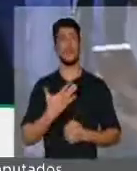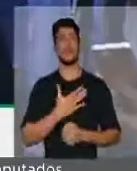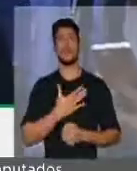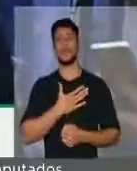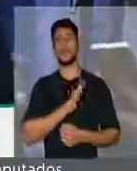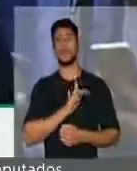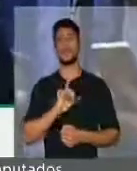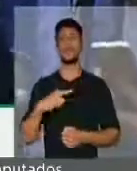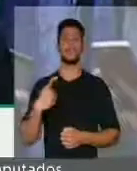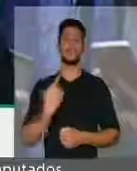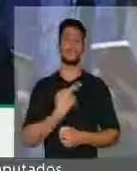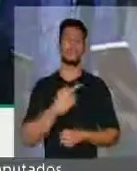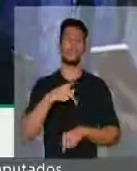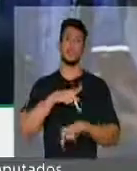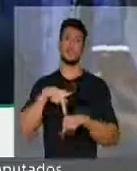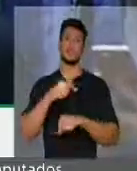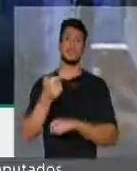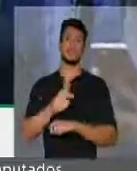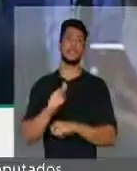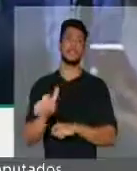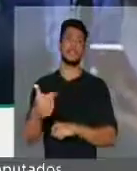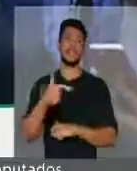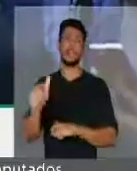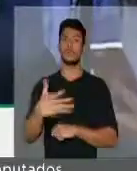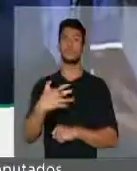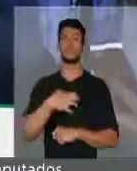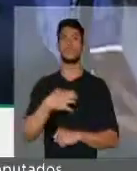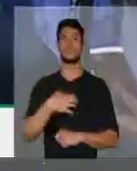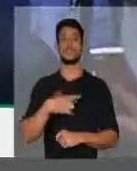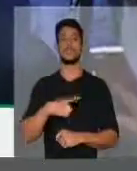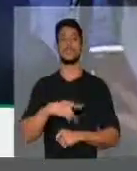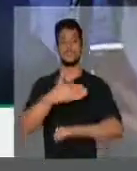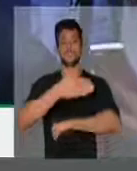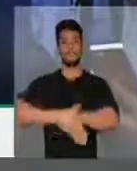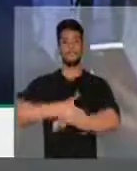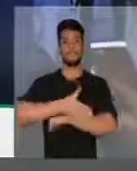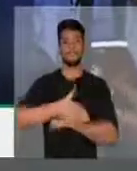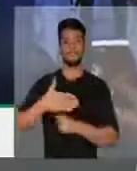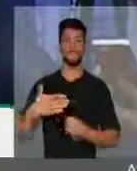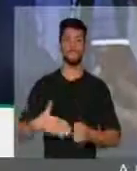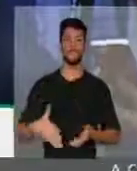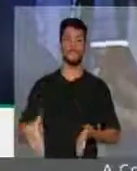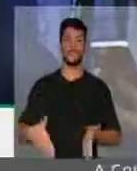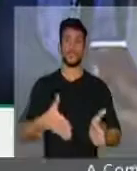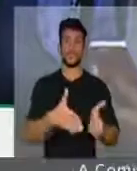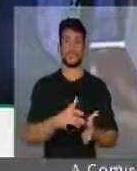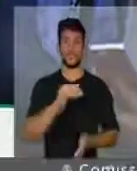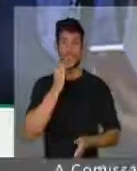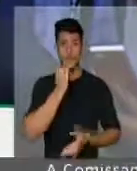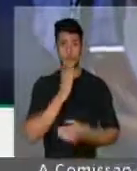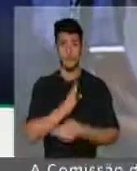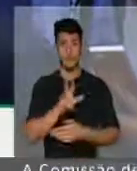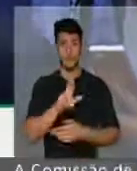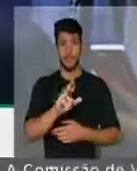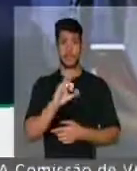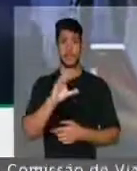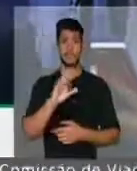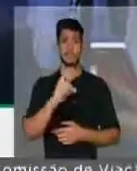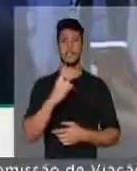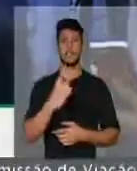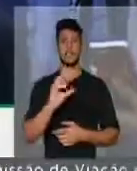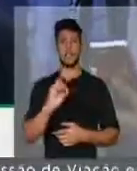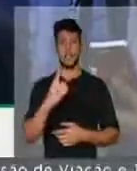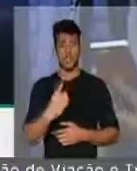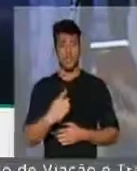plataforma logística de mobilidade, ter estradas tão ruins. Quem anda pela BR-101 no Espírito Santo, quem